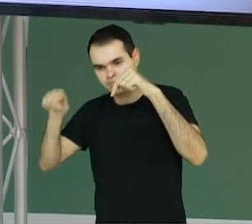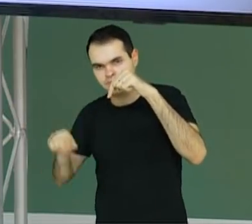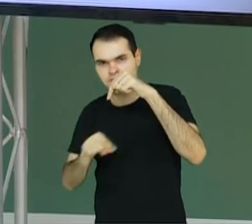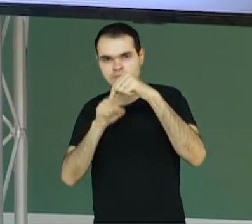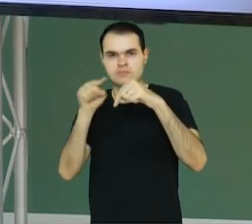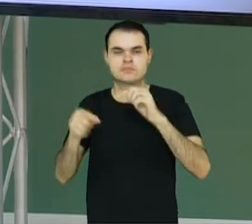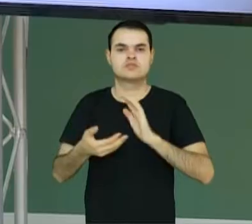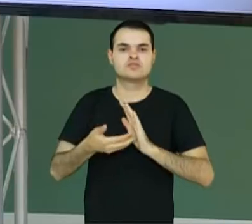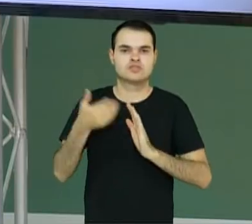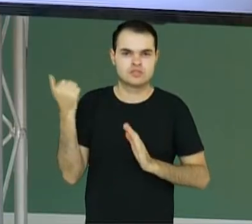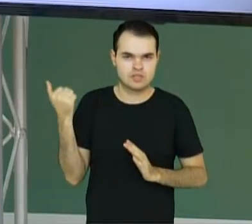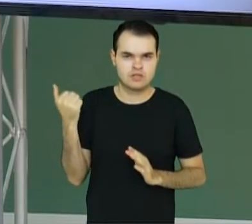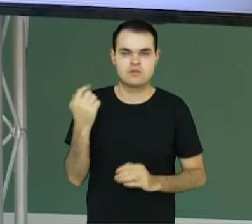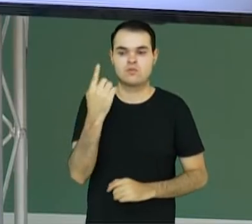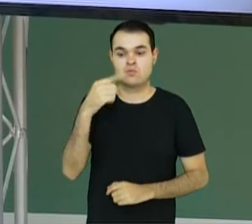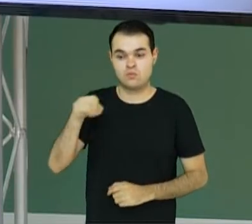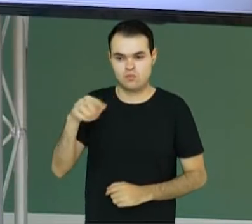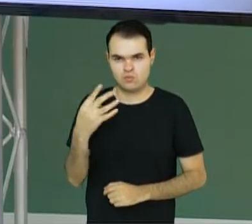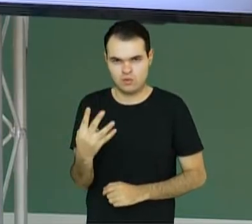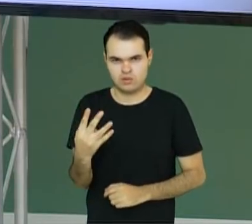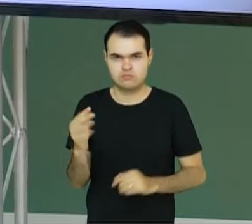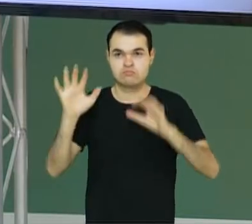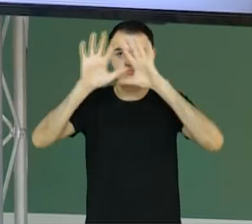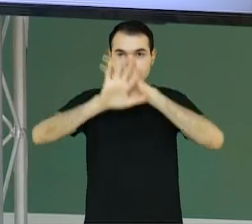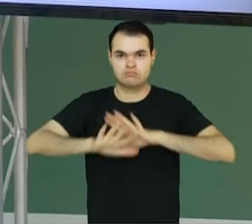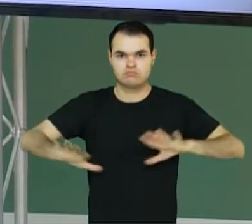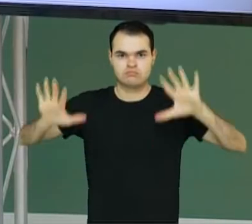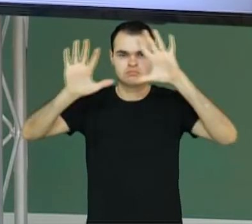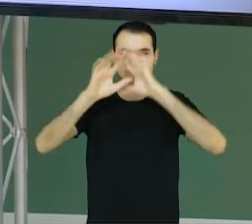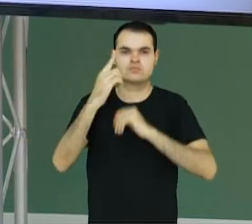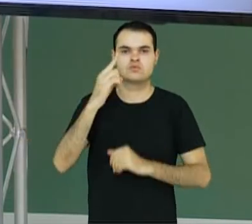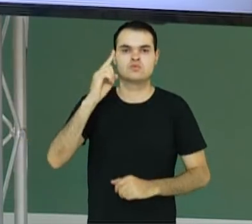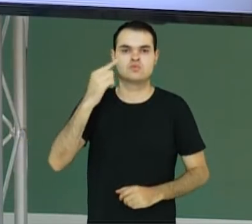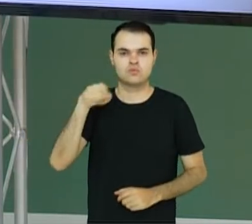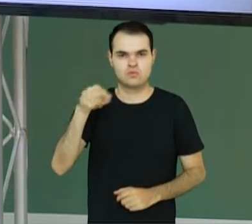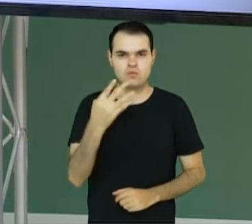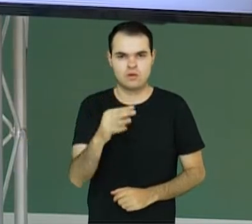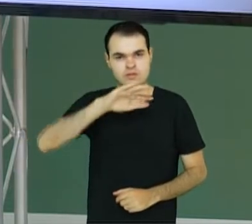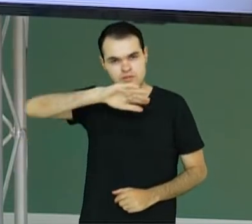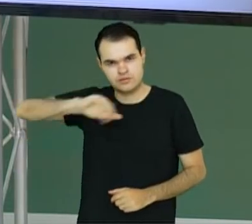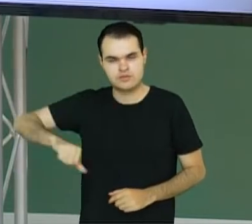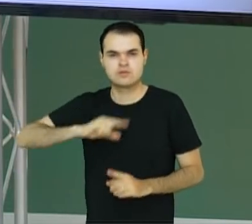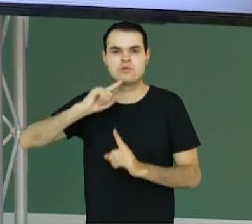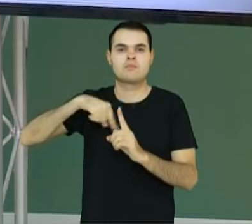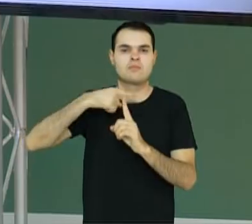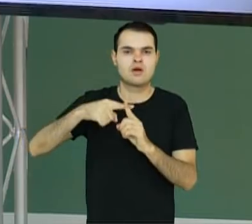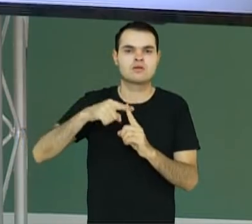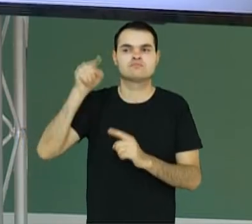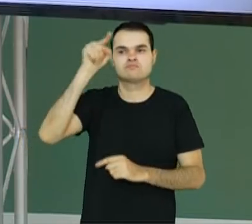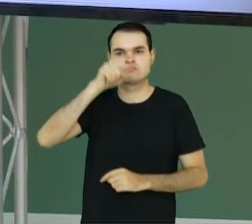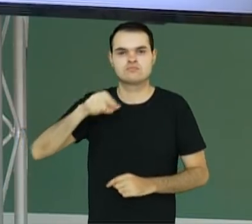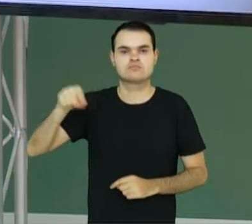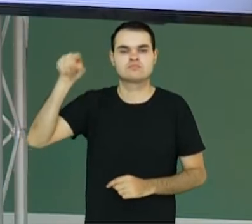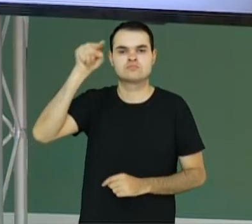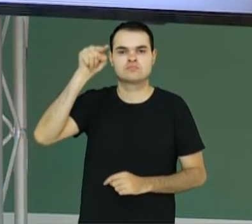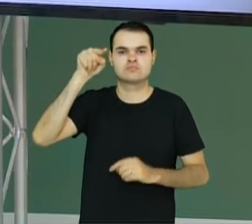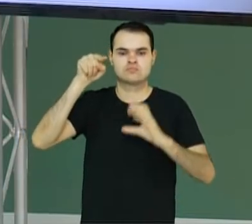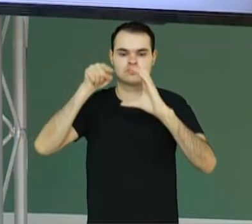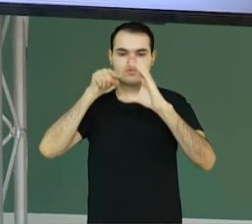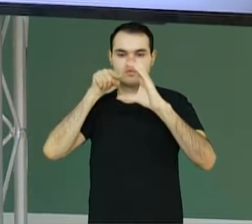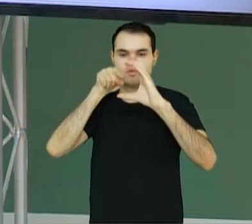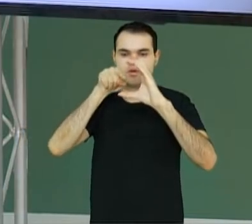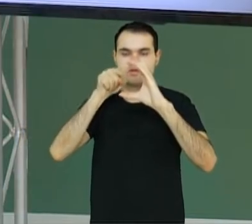que tirar 1/4 da área total, certo? E vou ter que tirar mais um círculo em que o raio mede